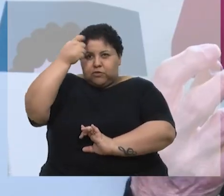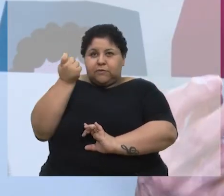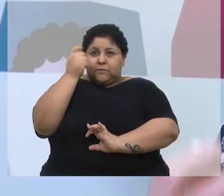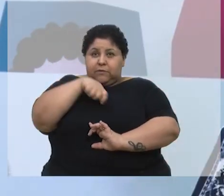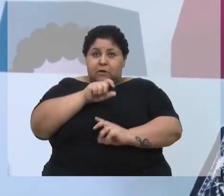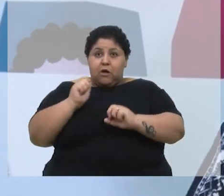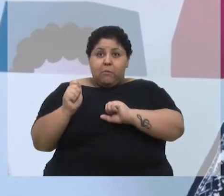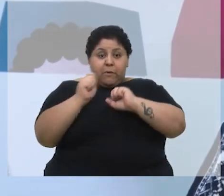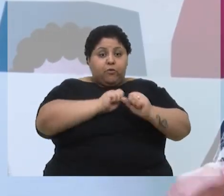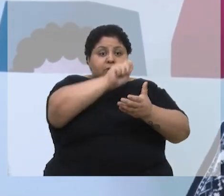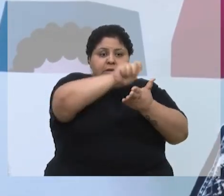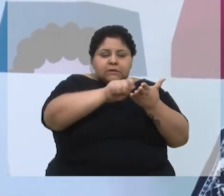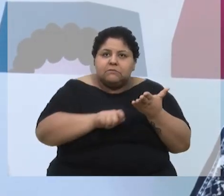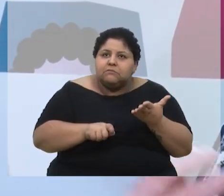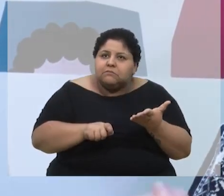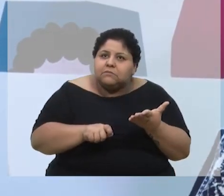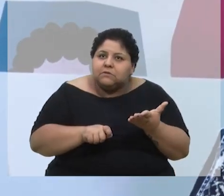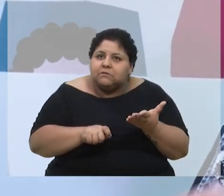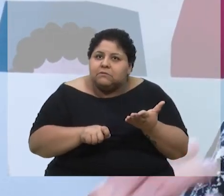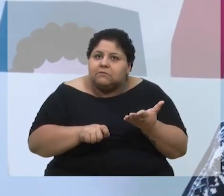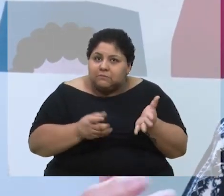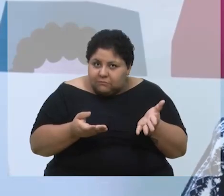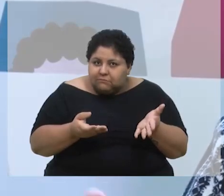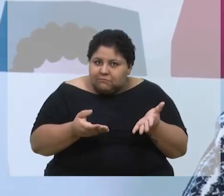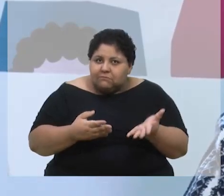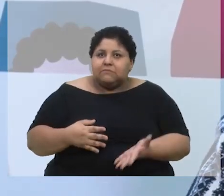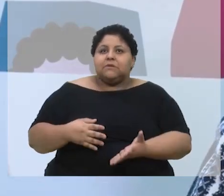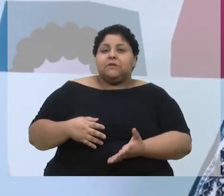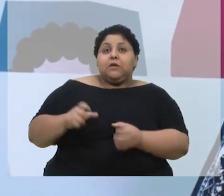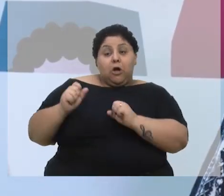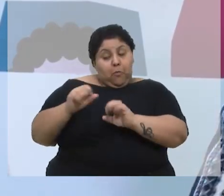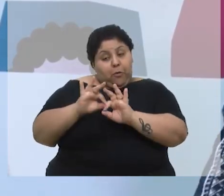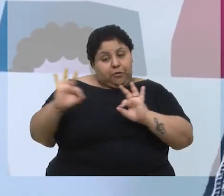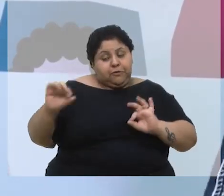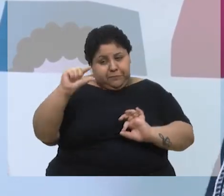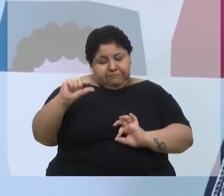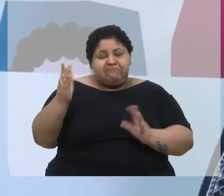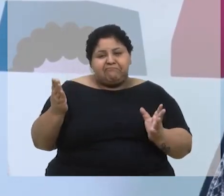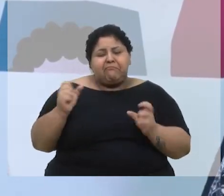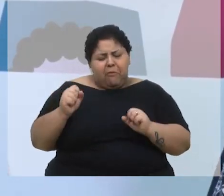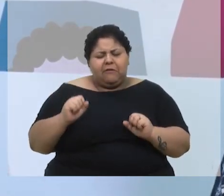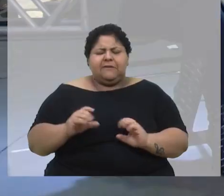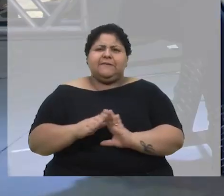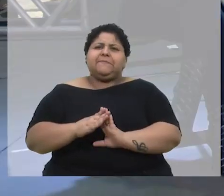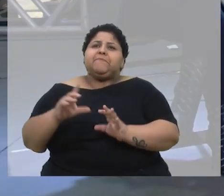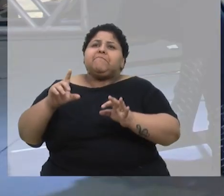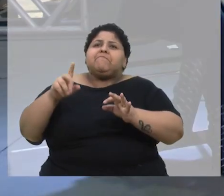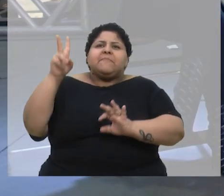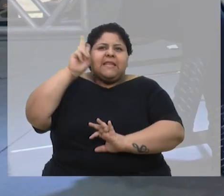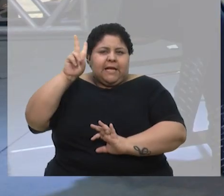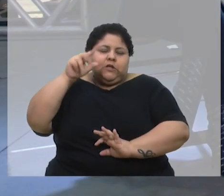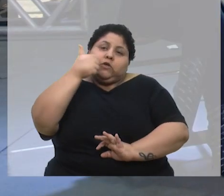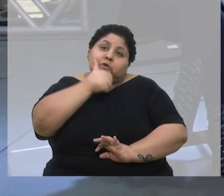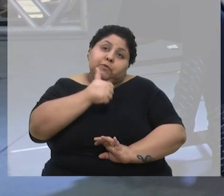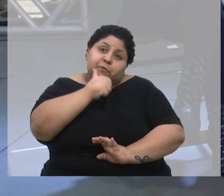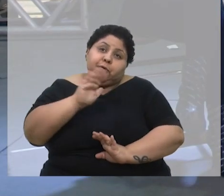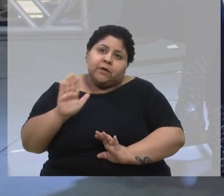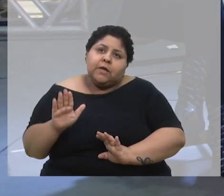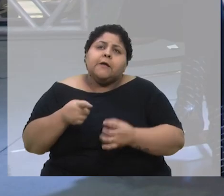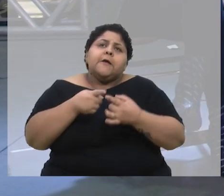trabalho é mais, digamos, é mais pesquisadora, braçal. É mais braçal. Teórico. Não é tão